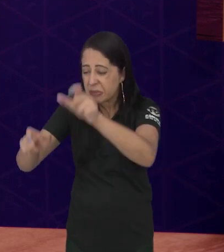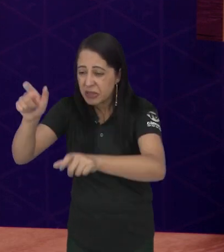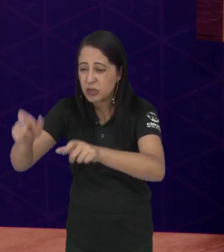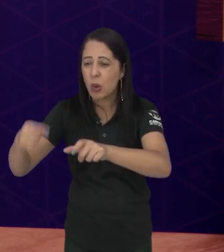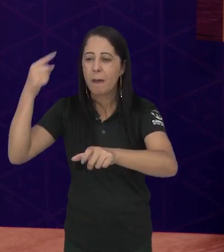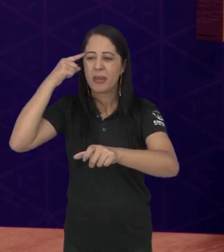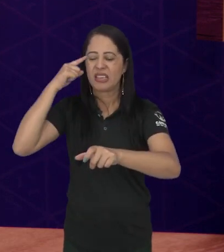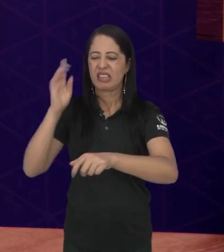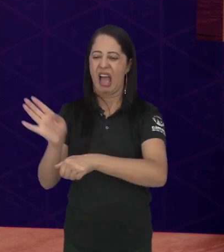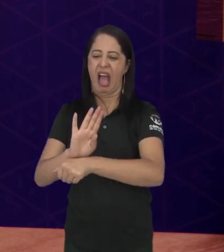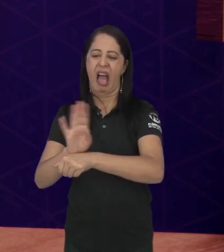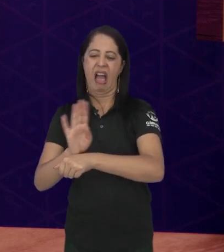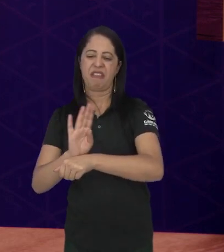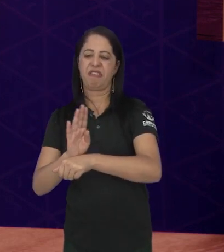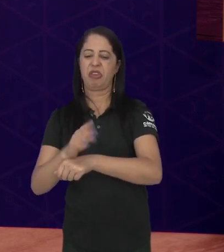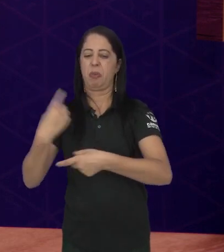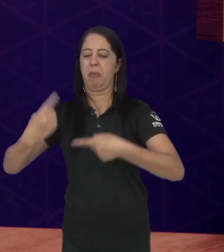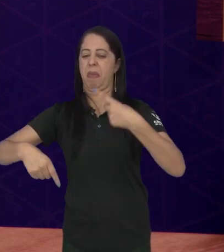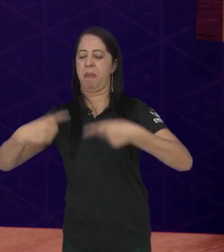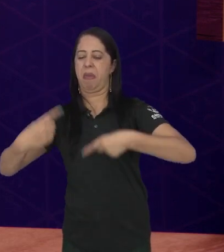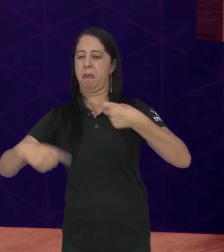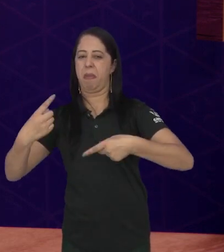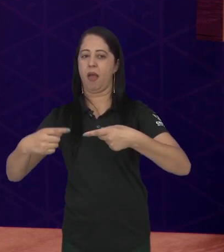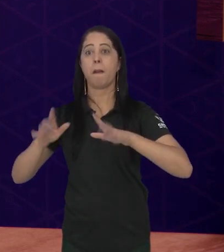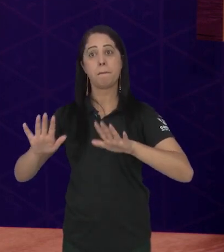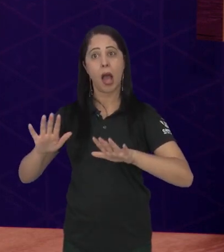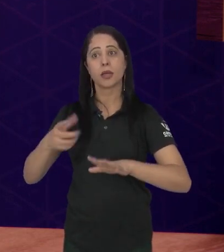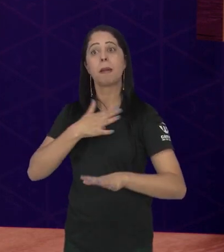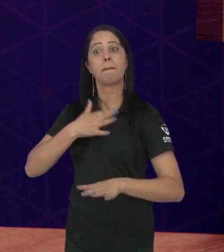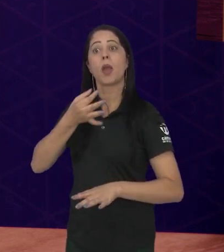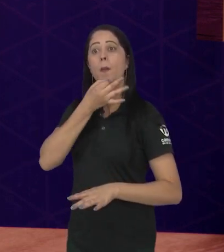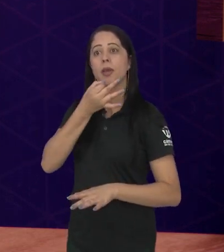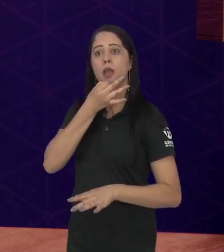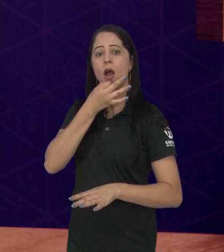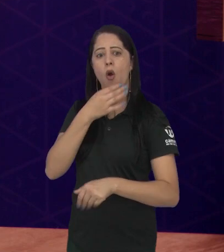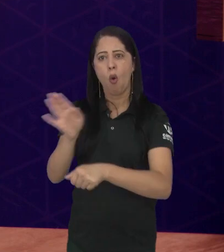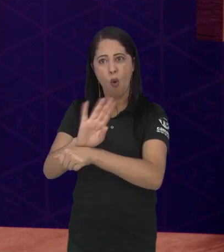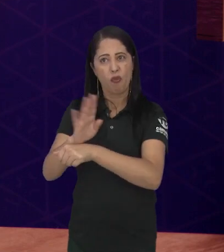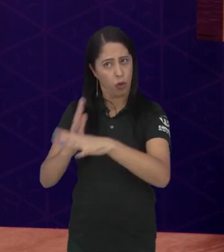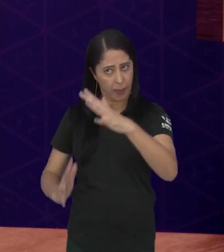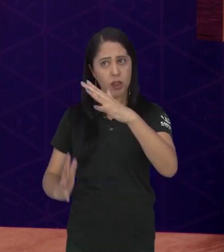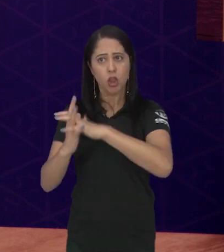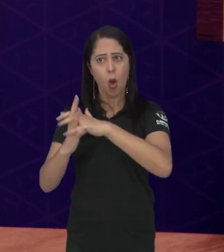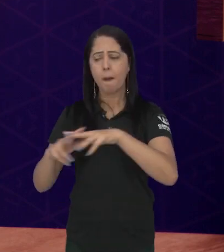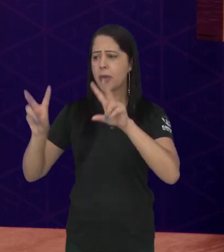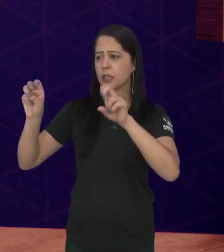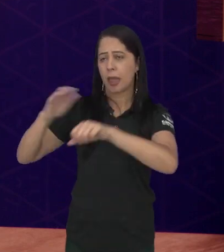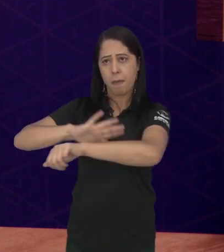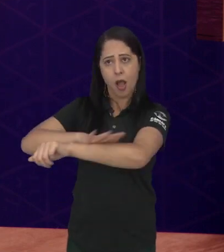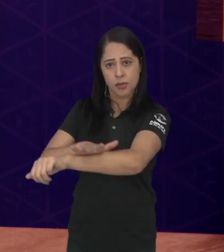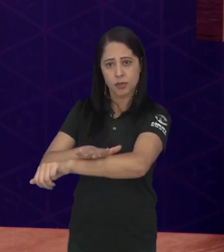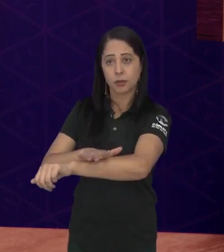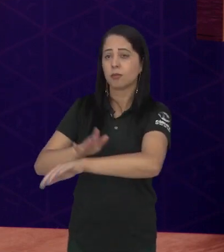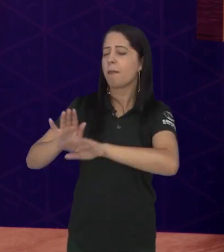um filme muito top, né, sobre racismo. e outros. Mas, né,